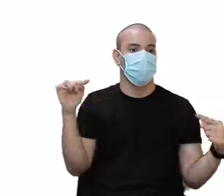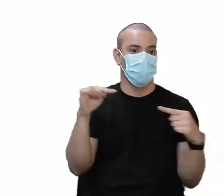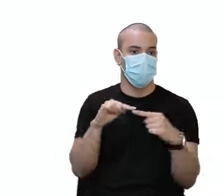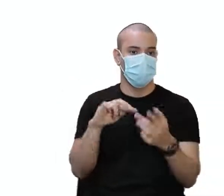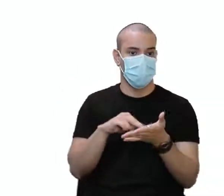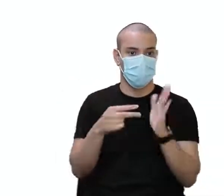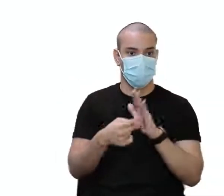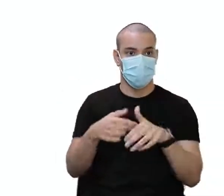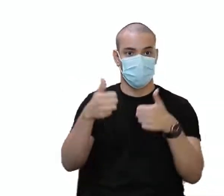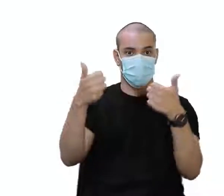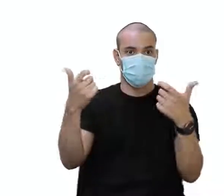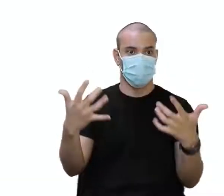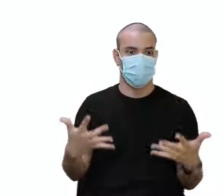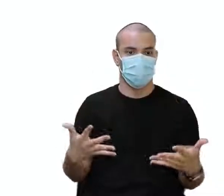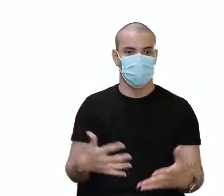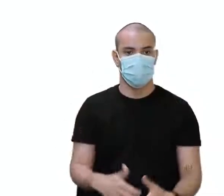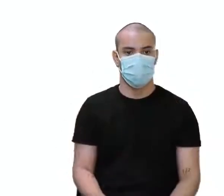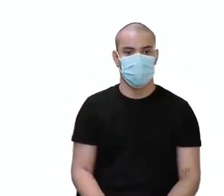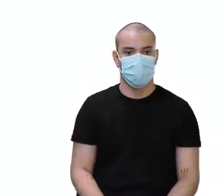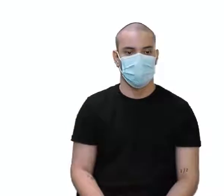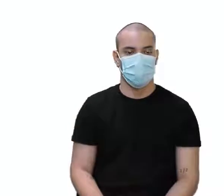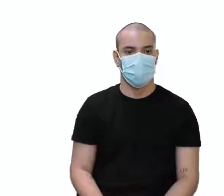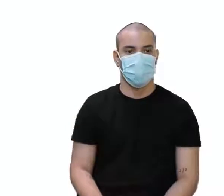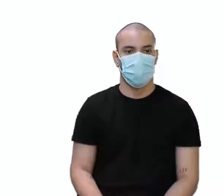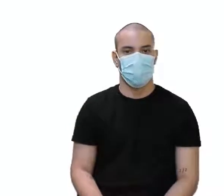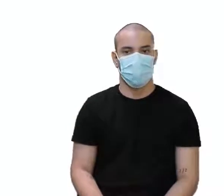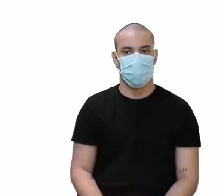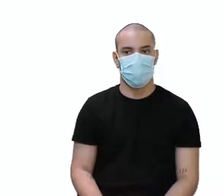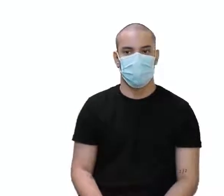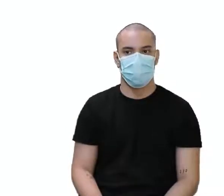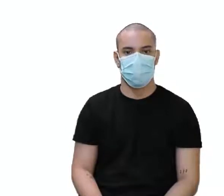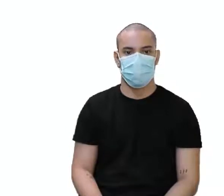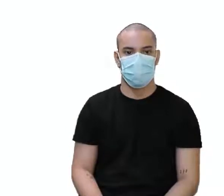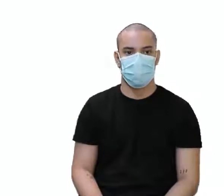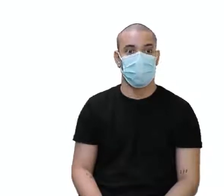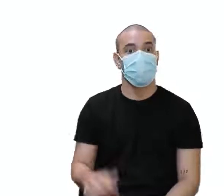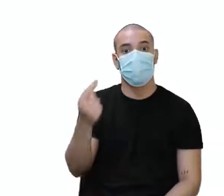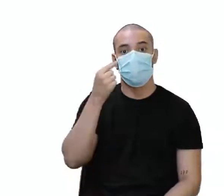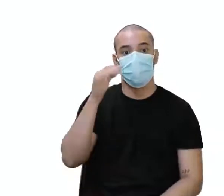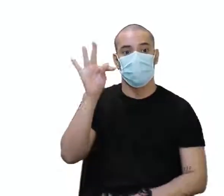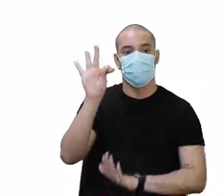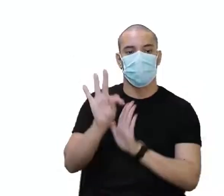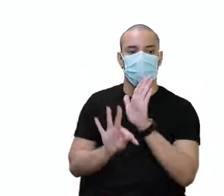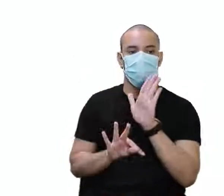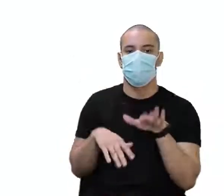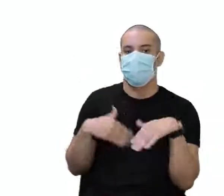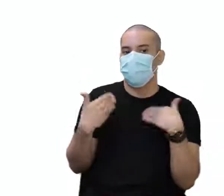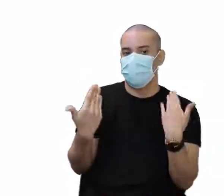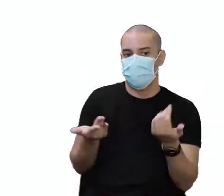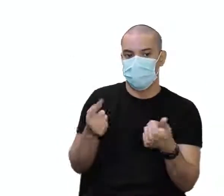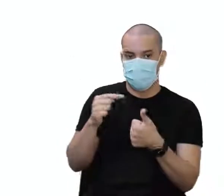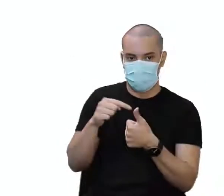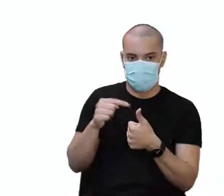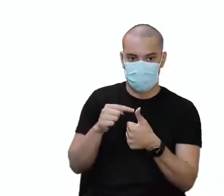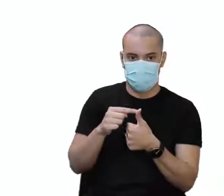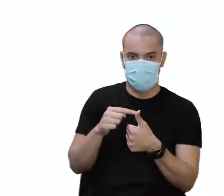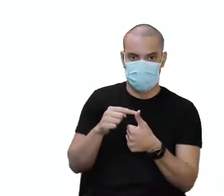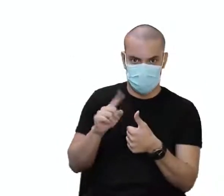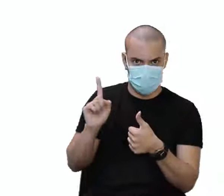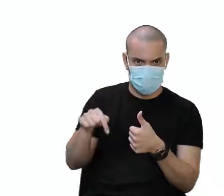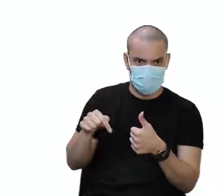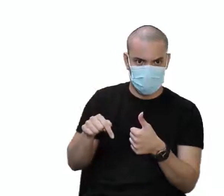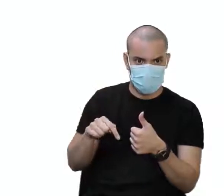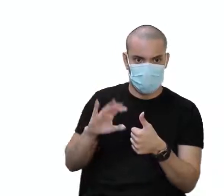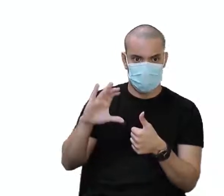corresponda a essas características. Então, vamos identificar no texto, né? A partir do texto. Você está falando de consumidor